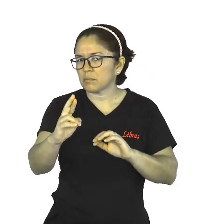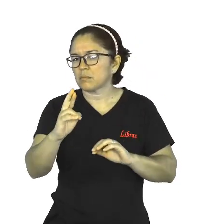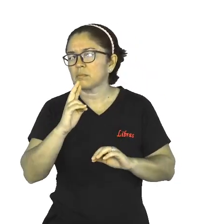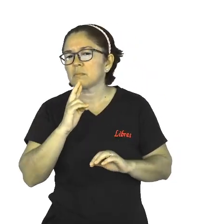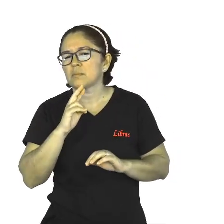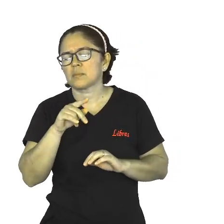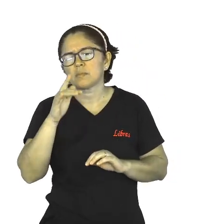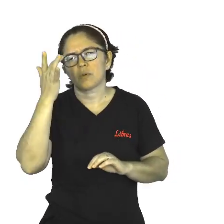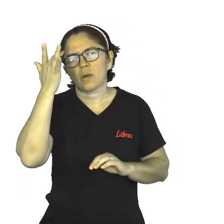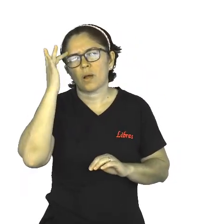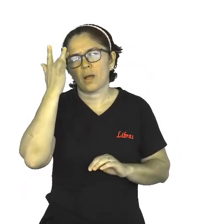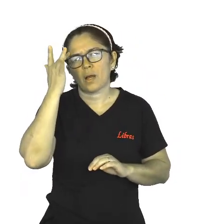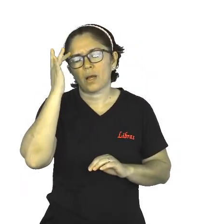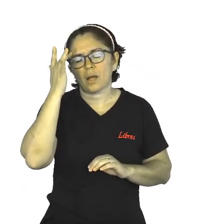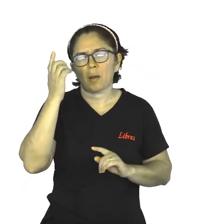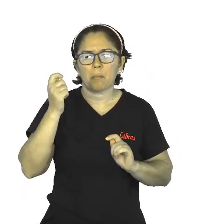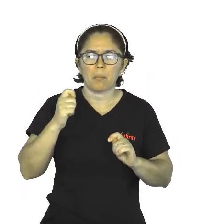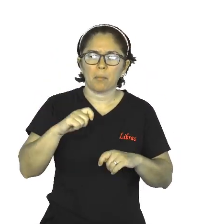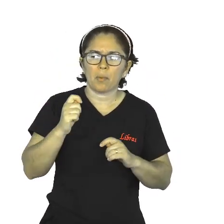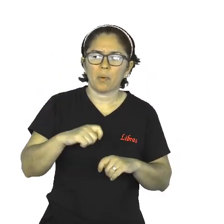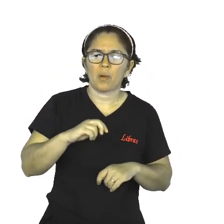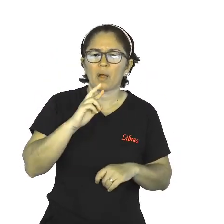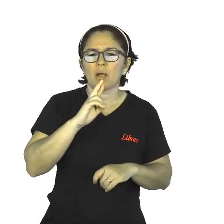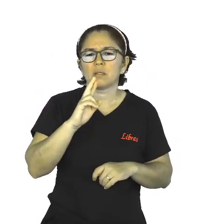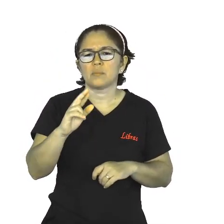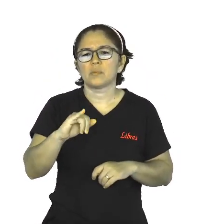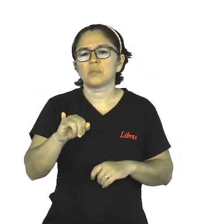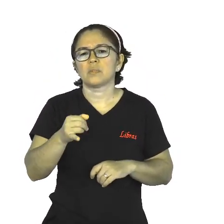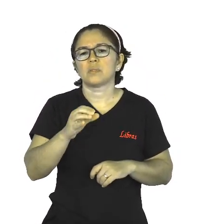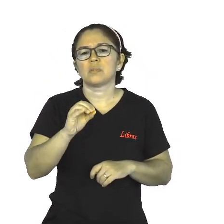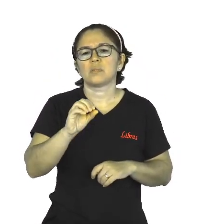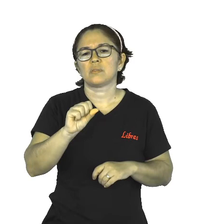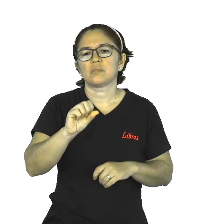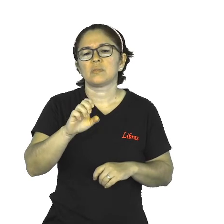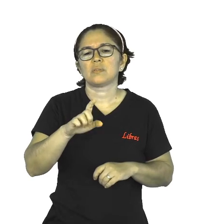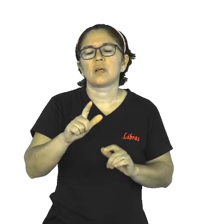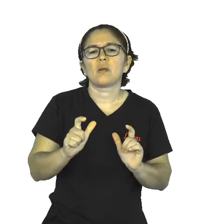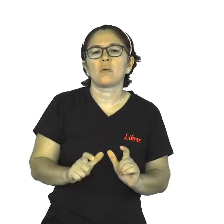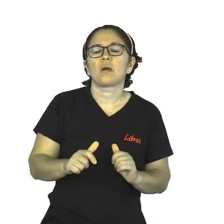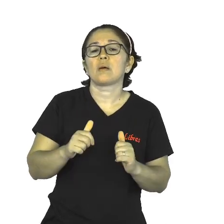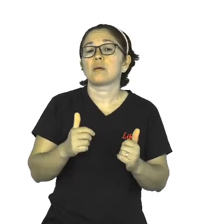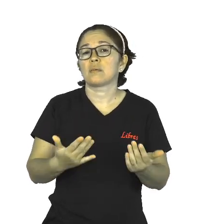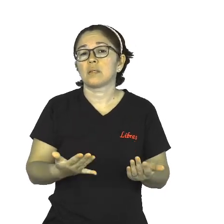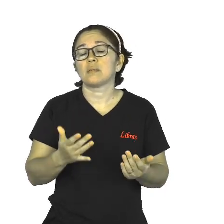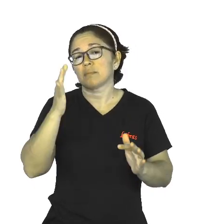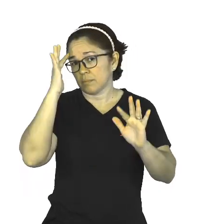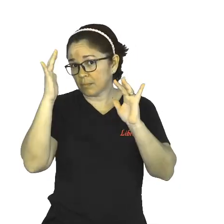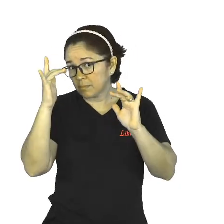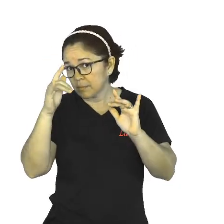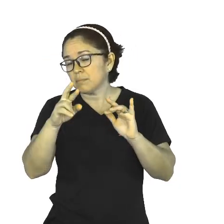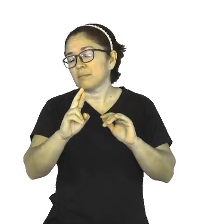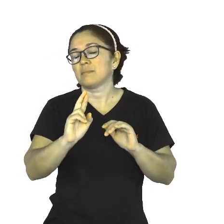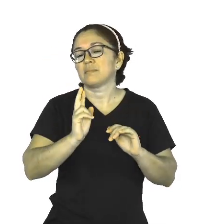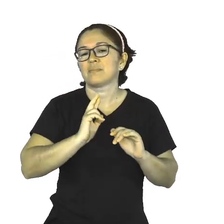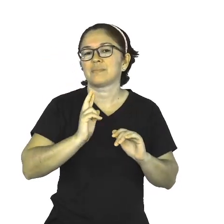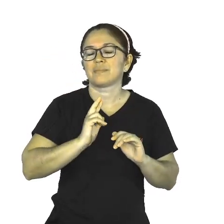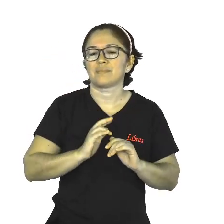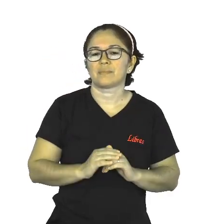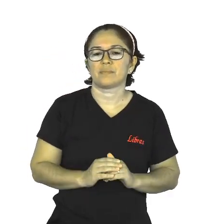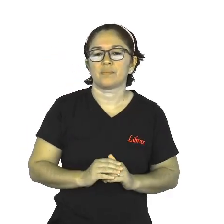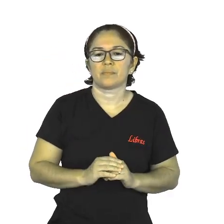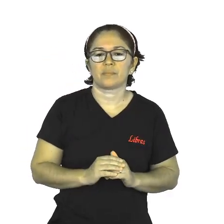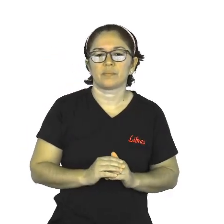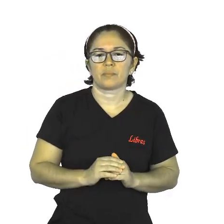as possíveis respostas? Pensaram? Então vamos lá, me digam. Ele está